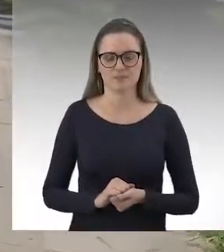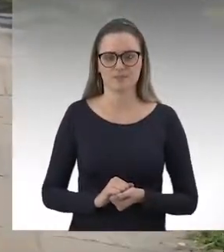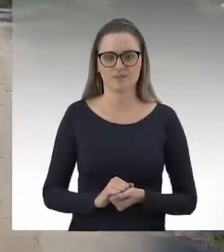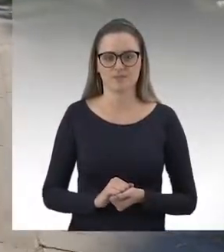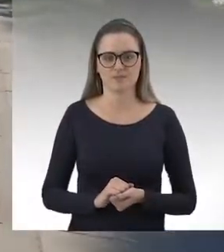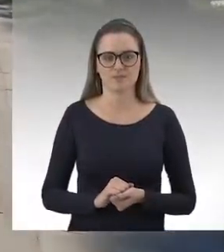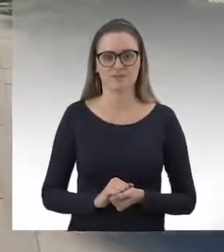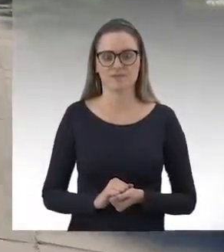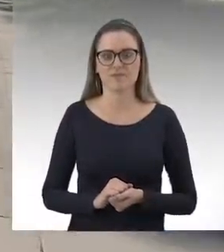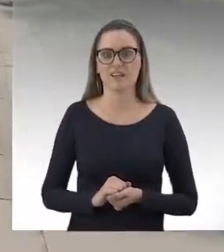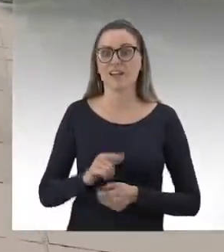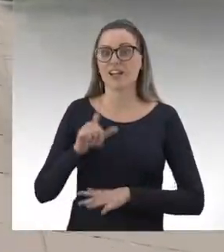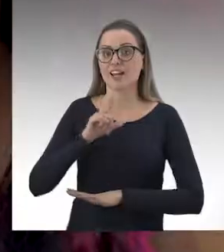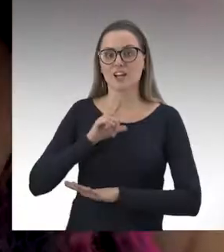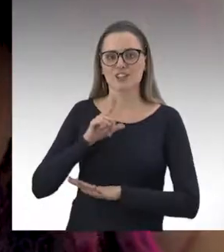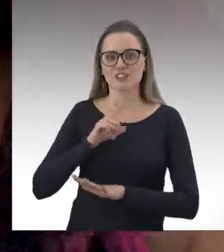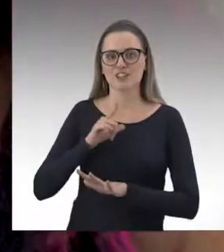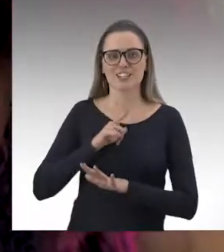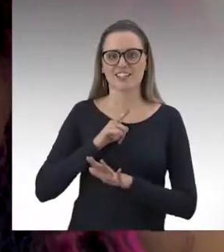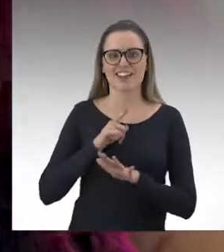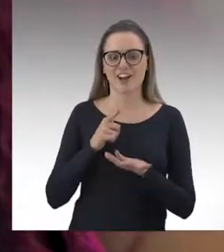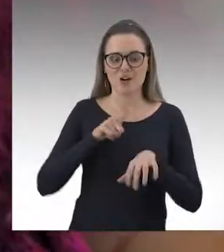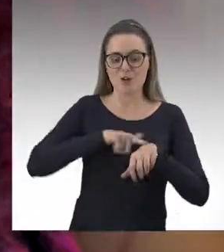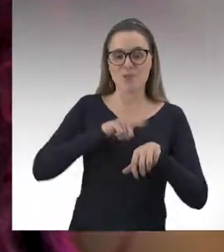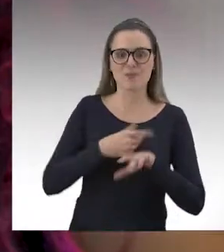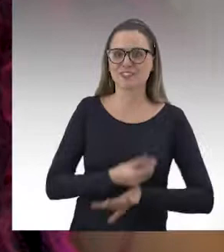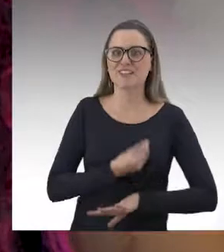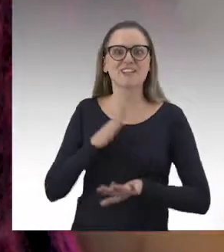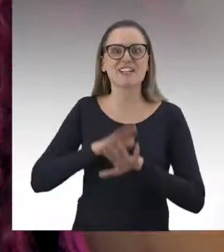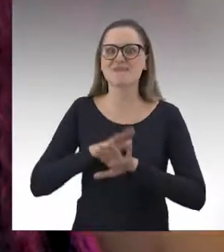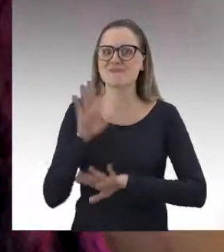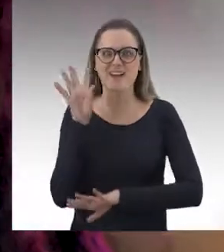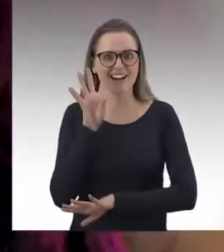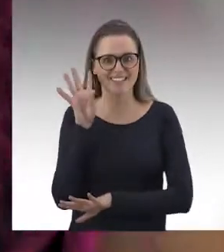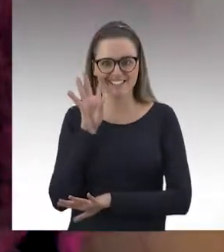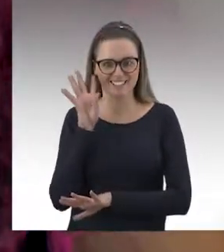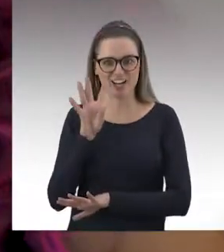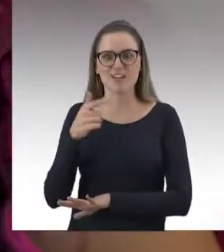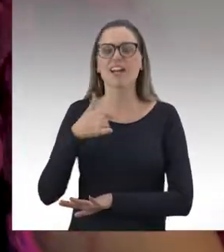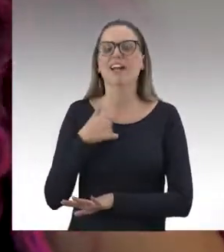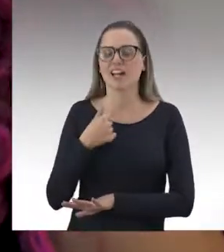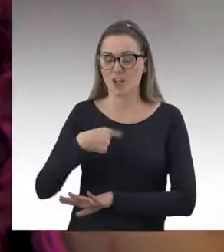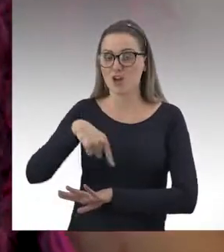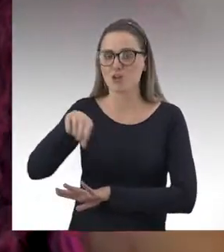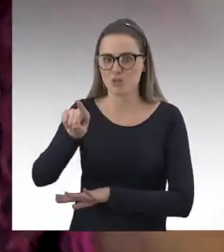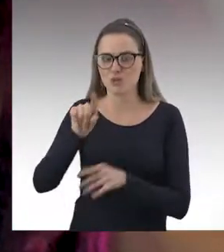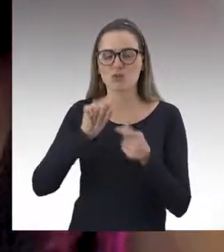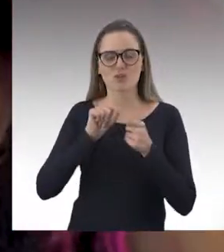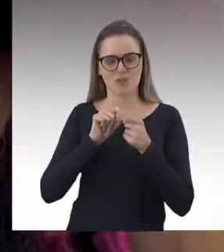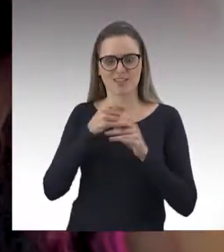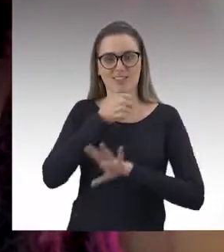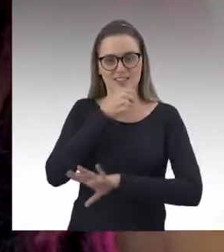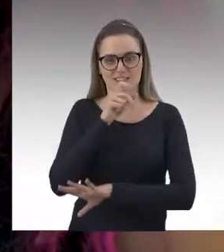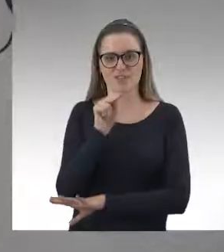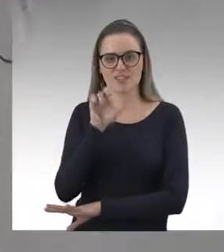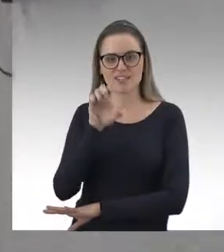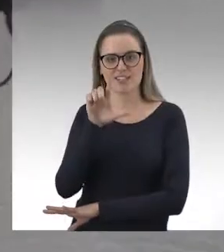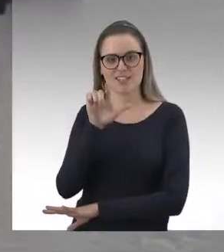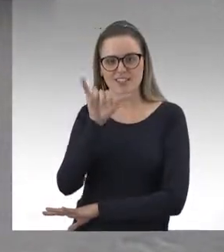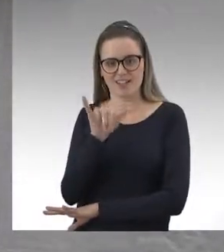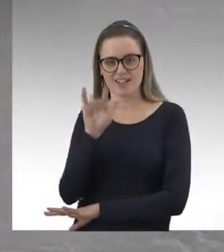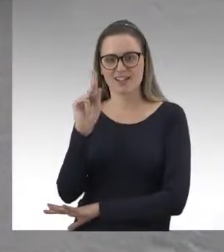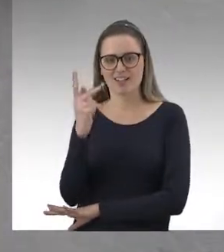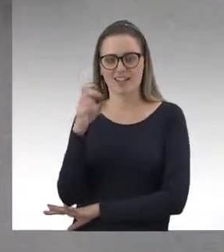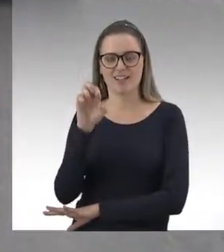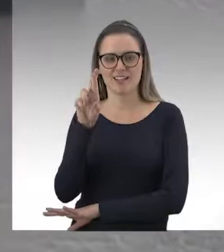Aí chega uma das fases da minha vida mais legal, porque eu fui fazer entrevista na Clarehertz e foi